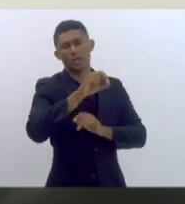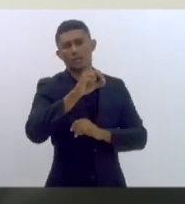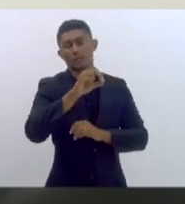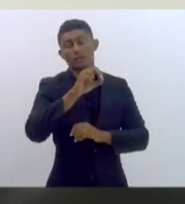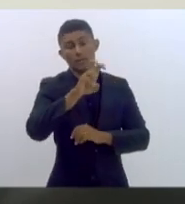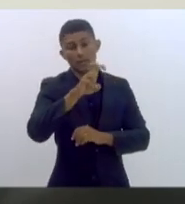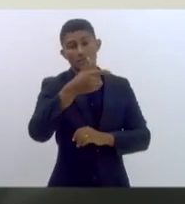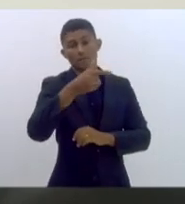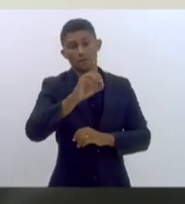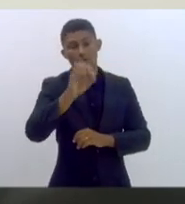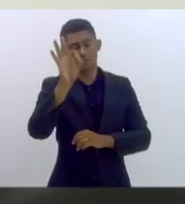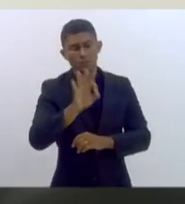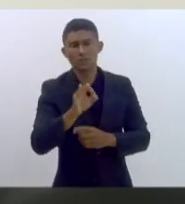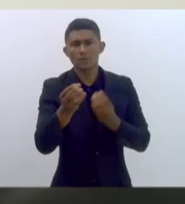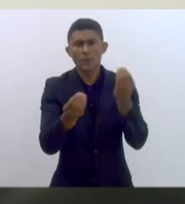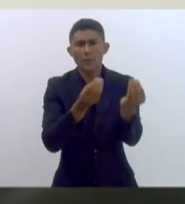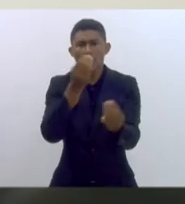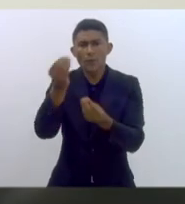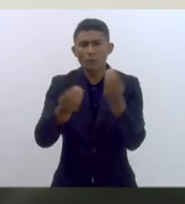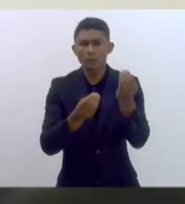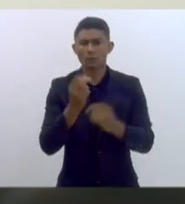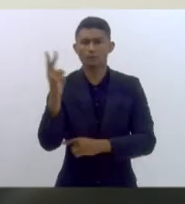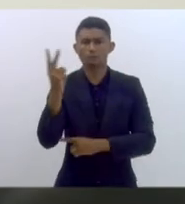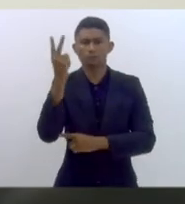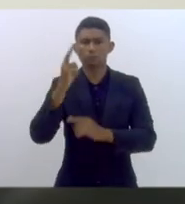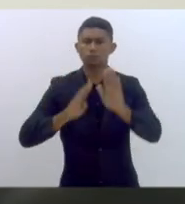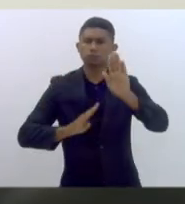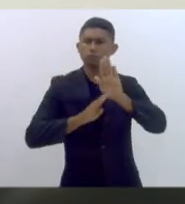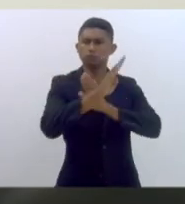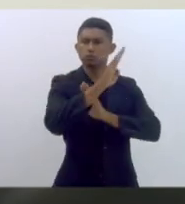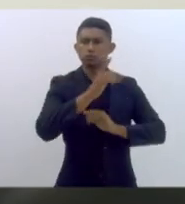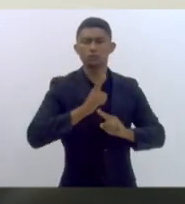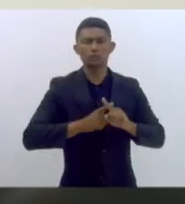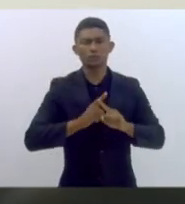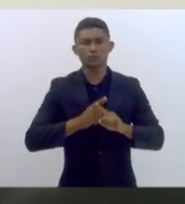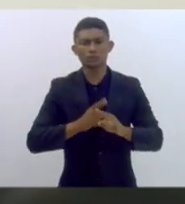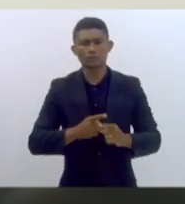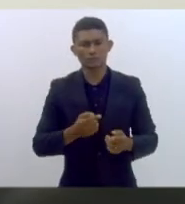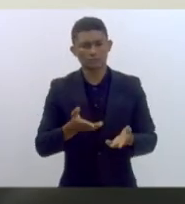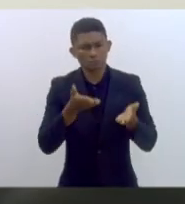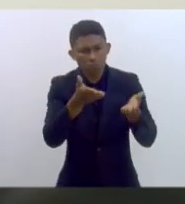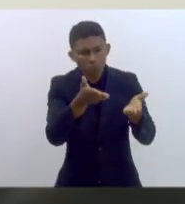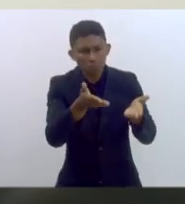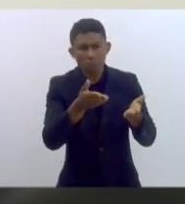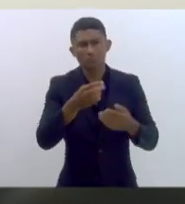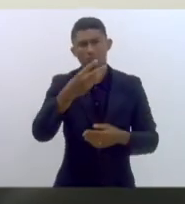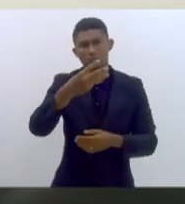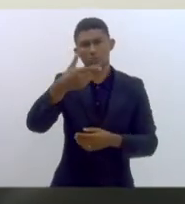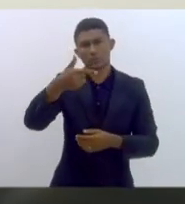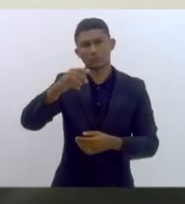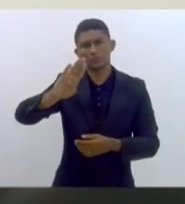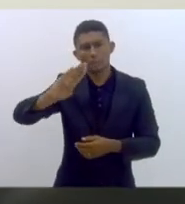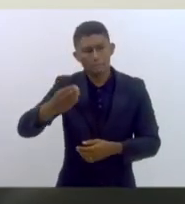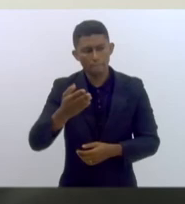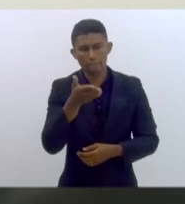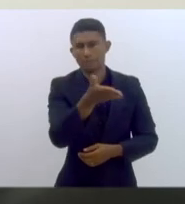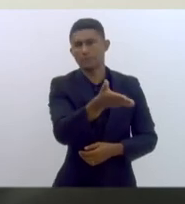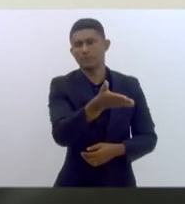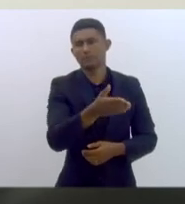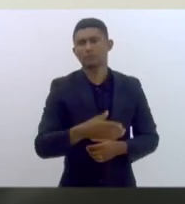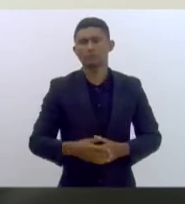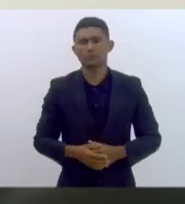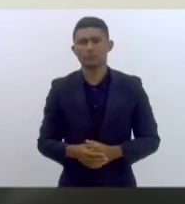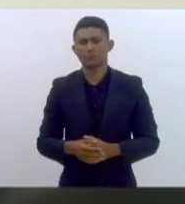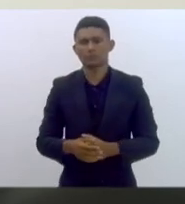Então, como é que chegou esse valor? Porque isso aparece no saldo financeiro da dívida, 32 bilhões da